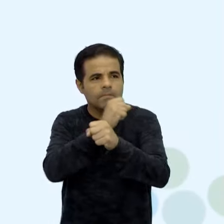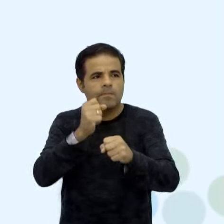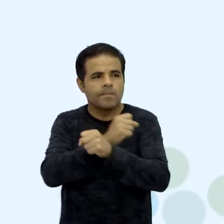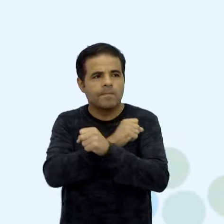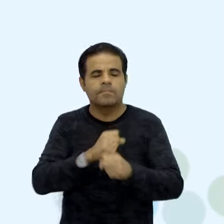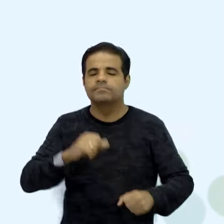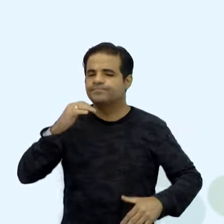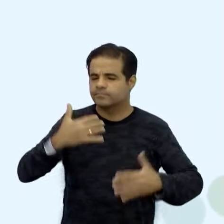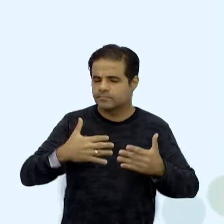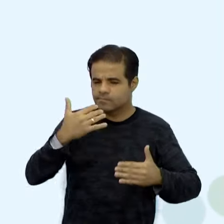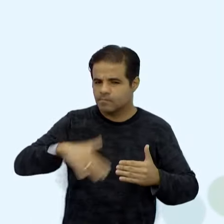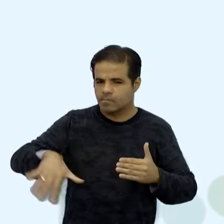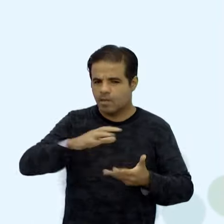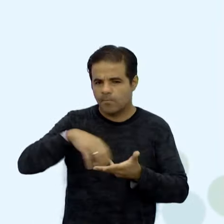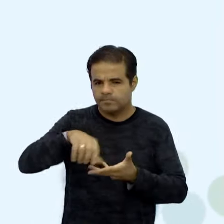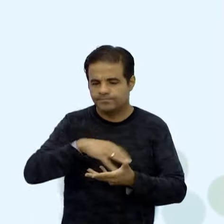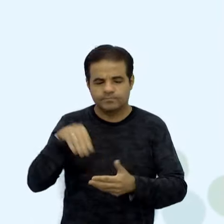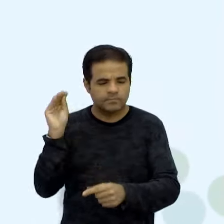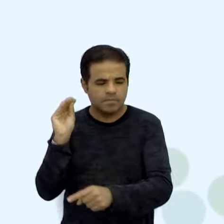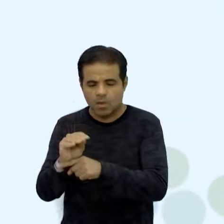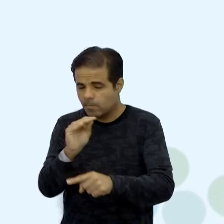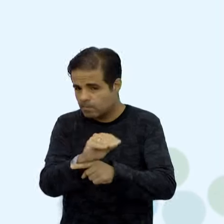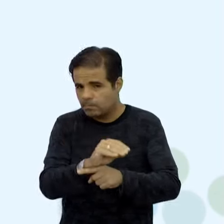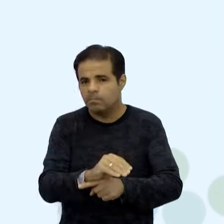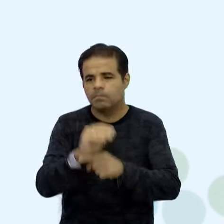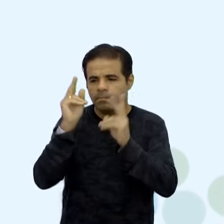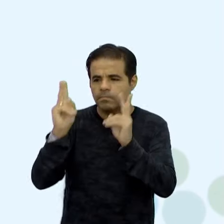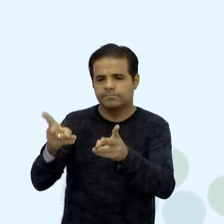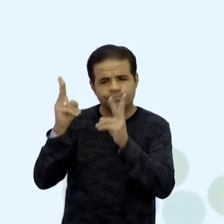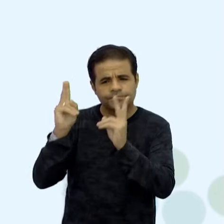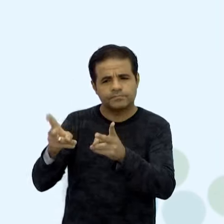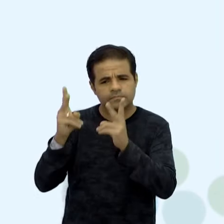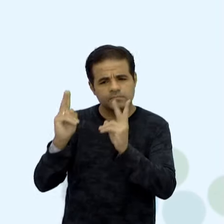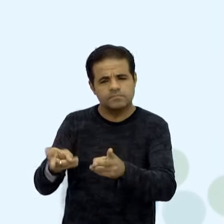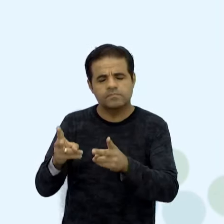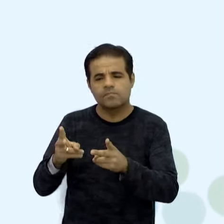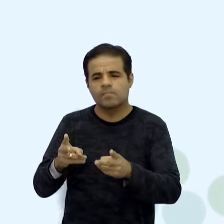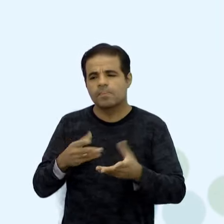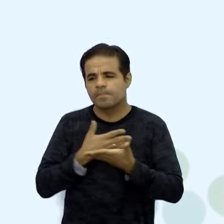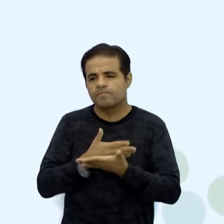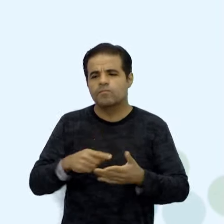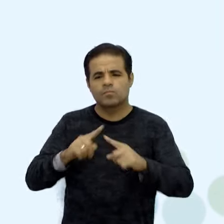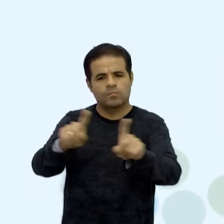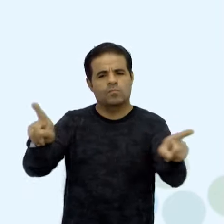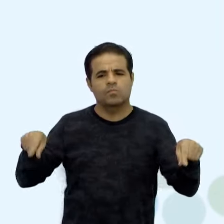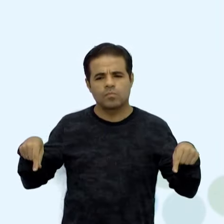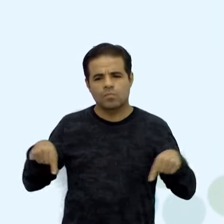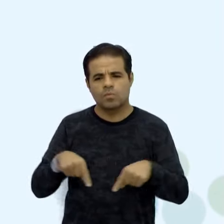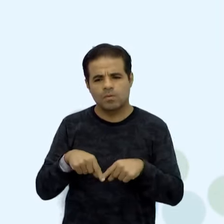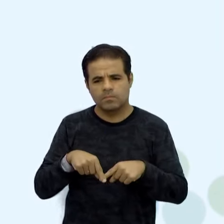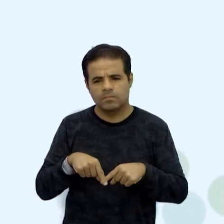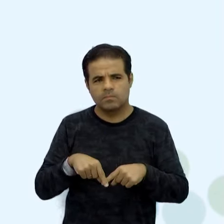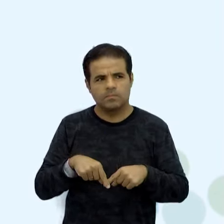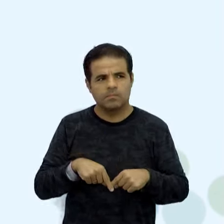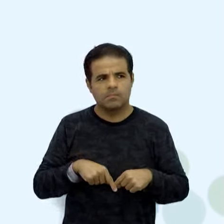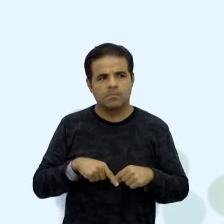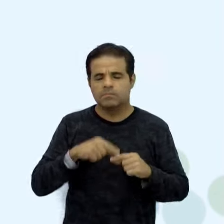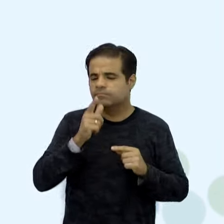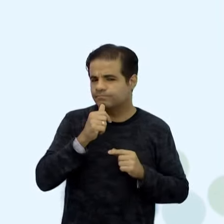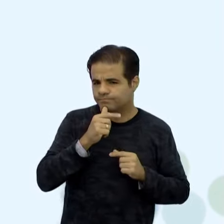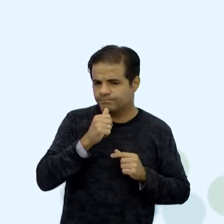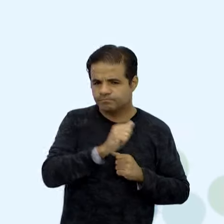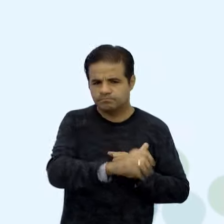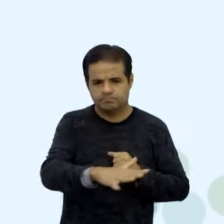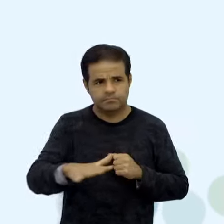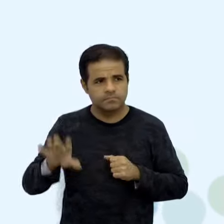prédios está em área de preservação permanente e terrenos aí da Marinha, que por